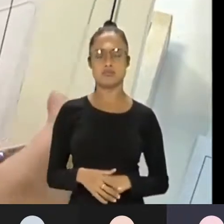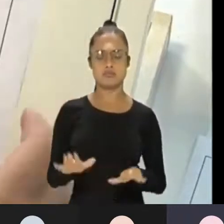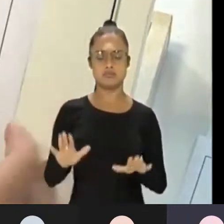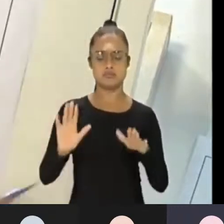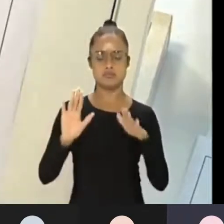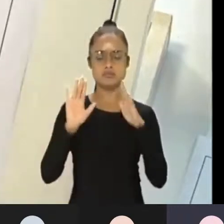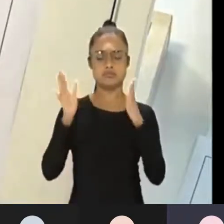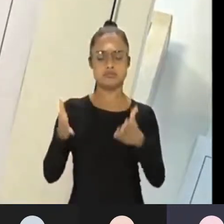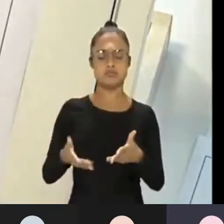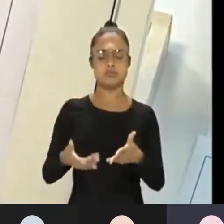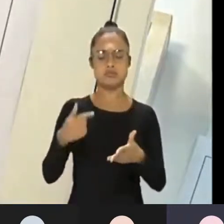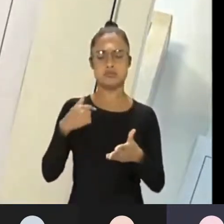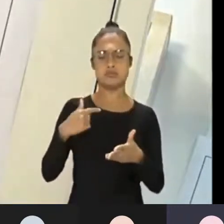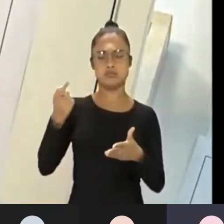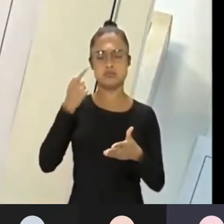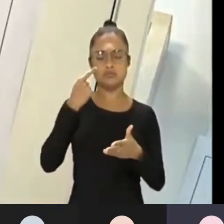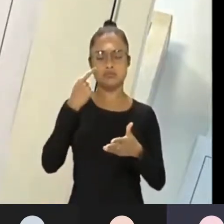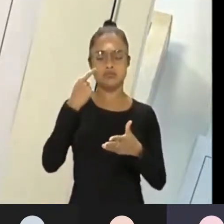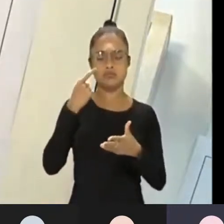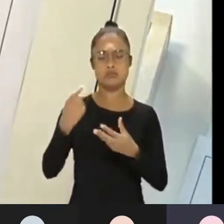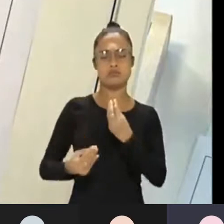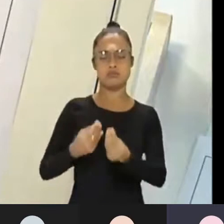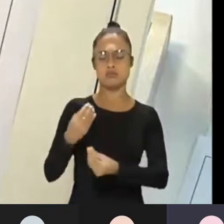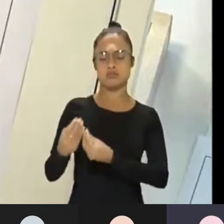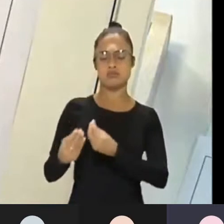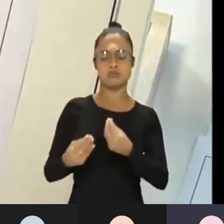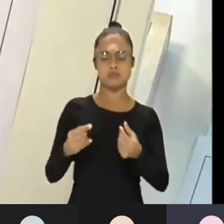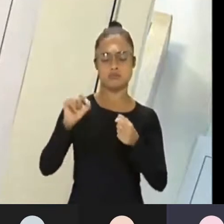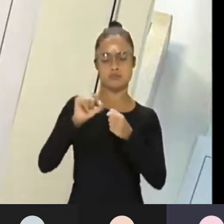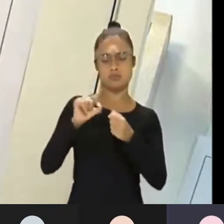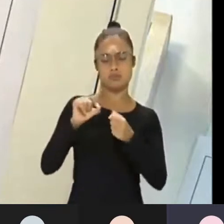E faço o segmento.